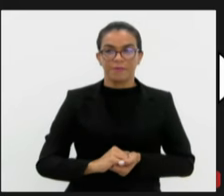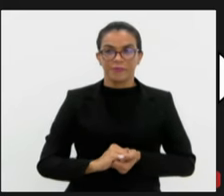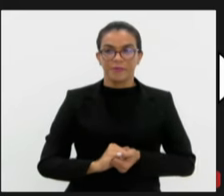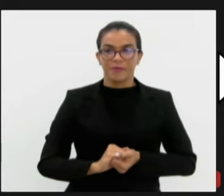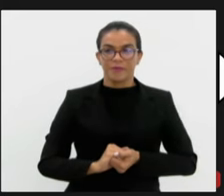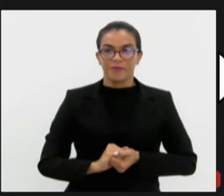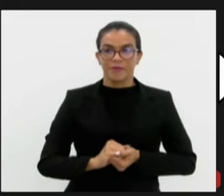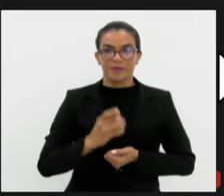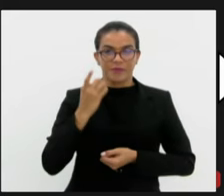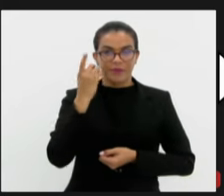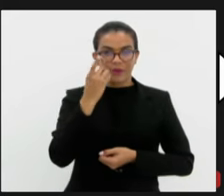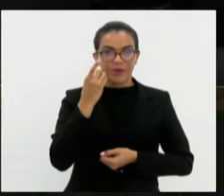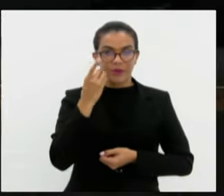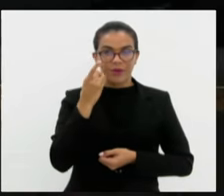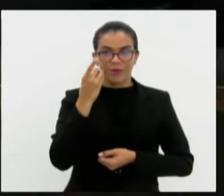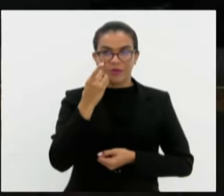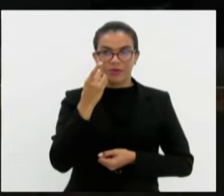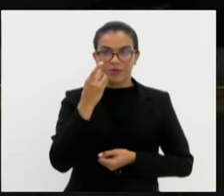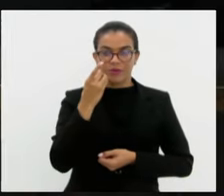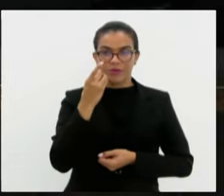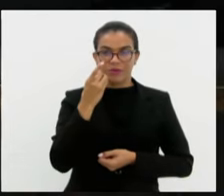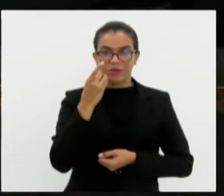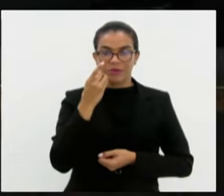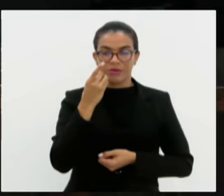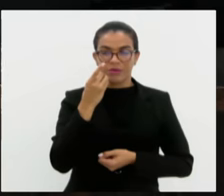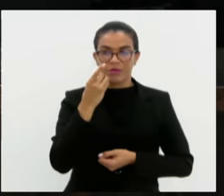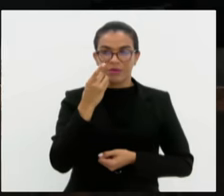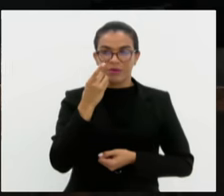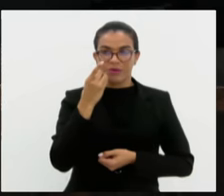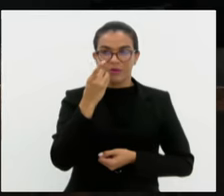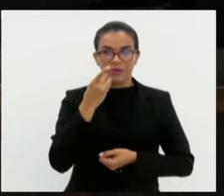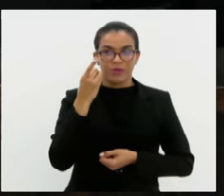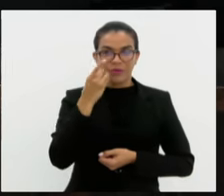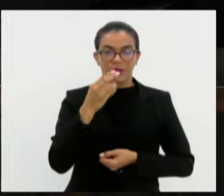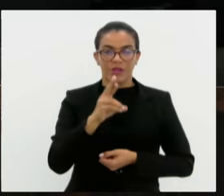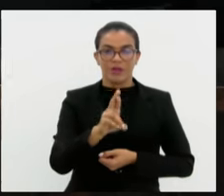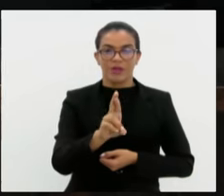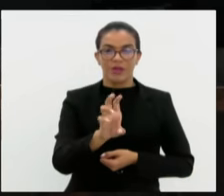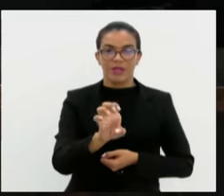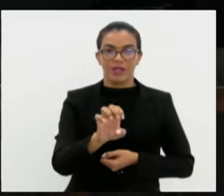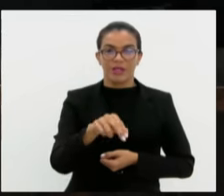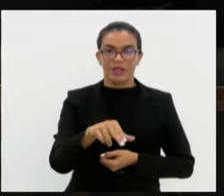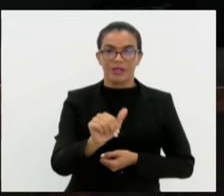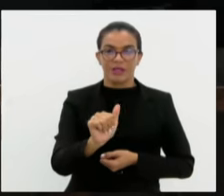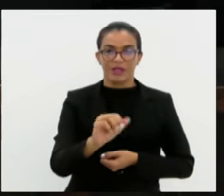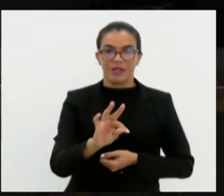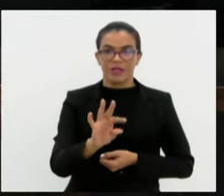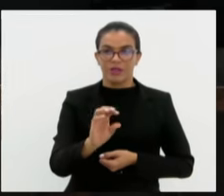Deputado, não, sim, está impedido. Deixa eu ver aqui. Deputado Renato Machado.